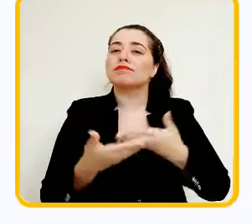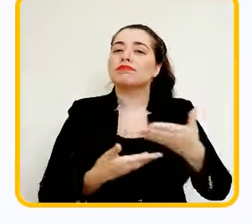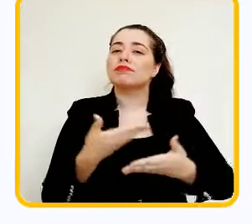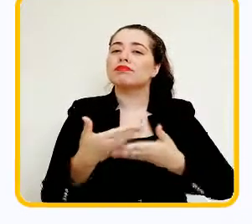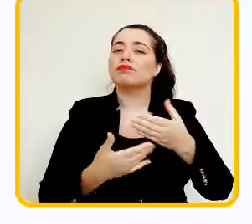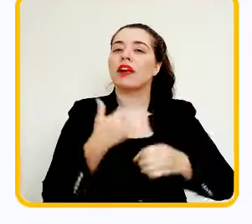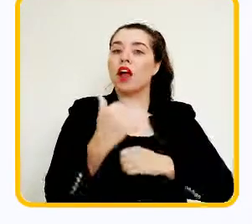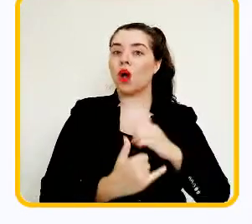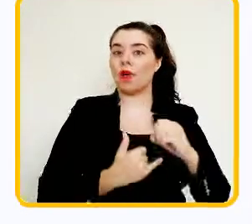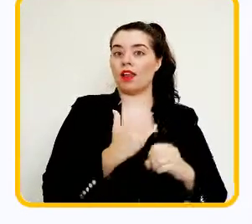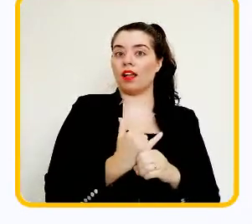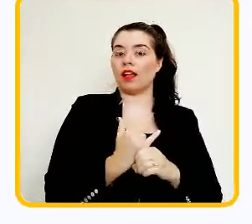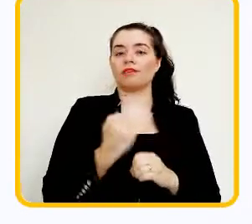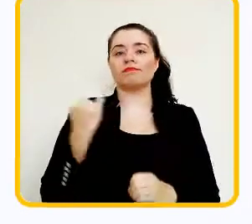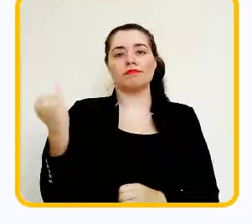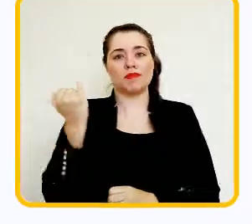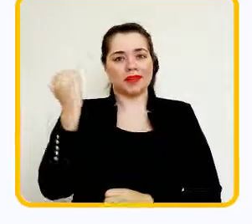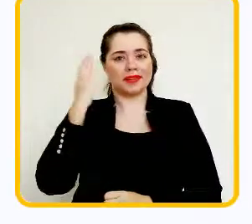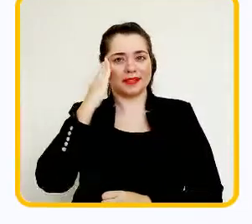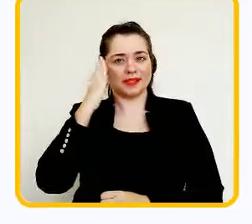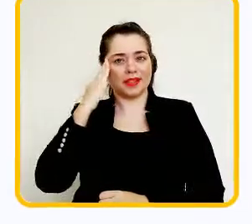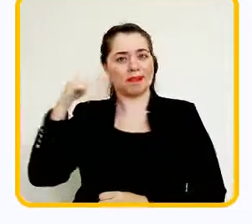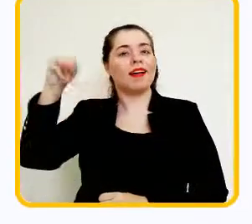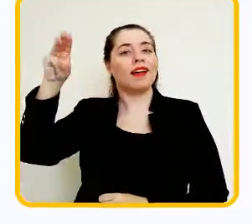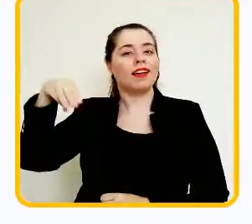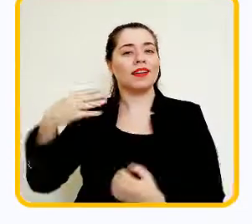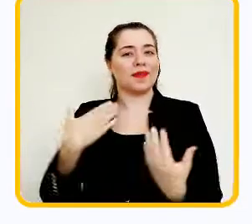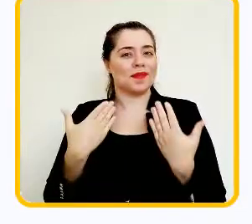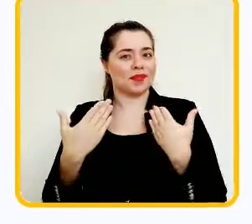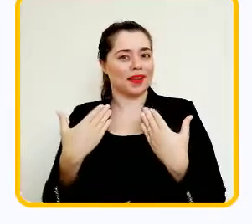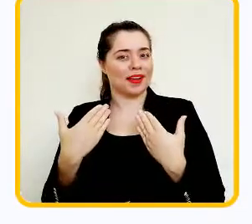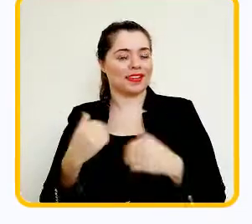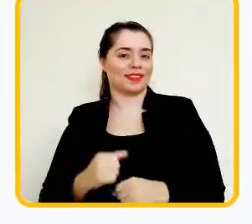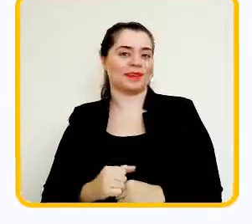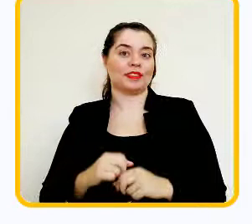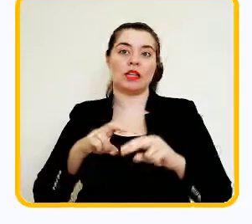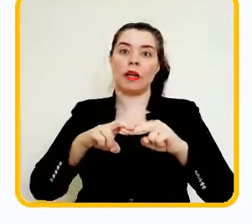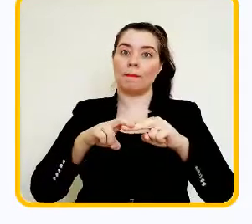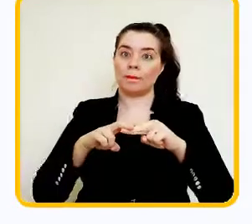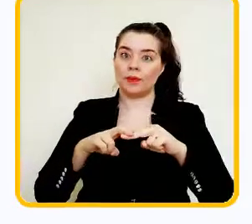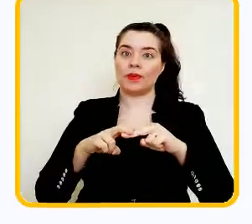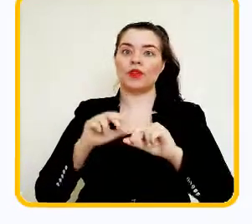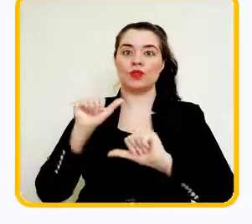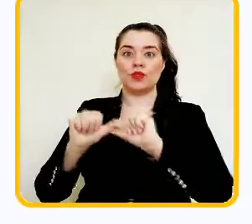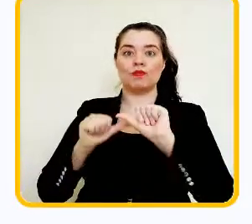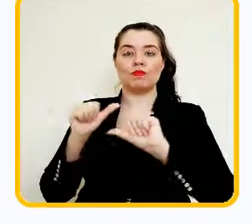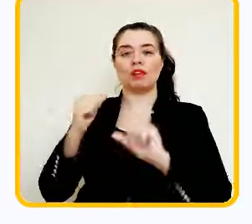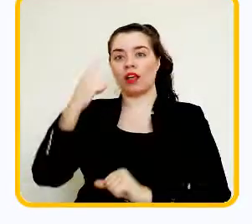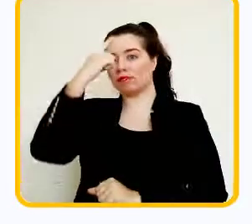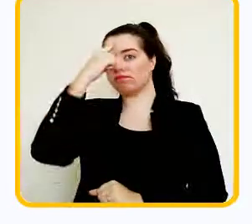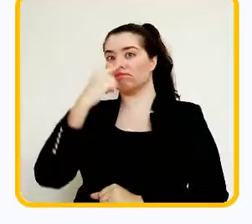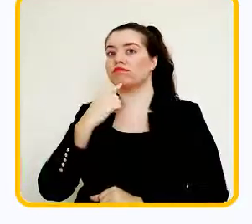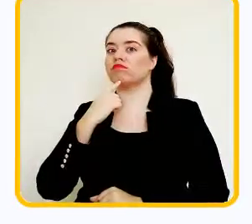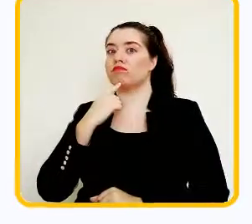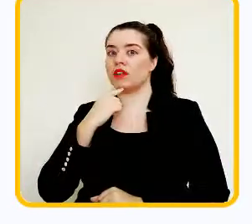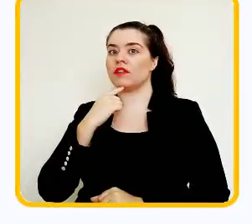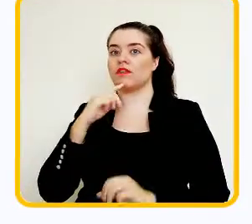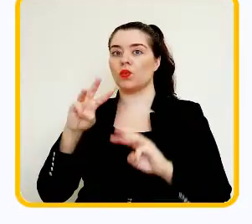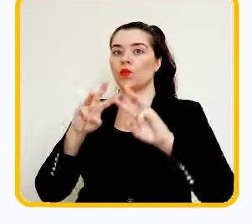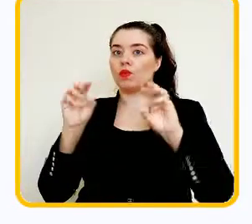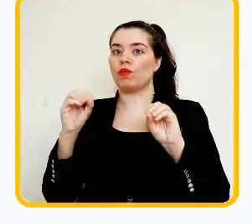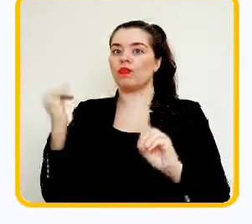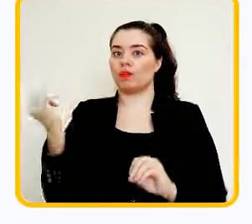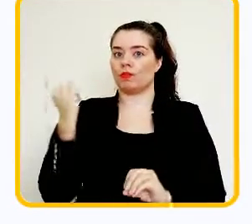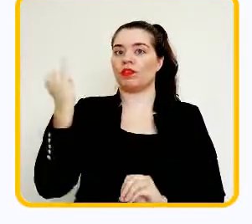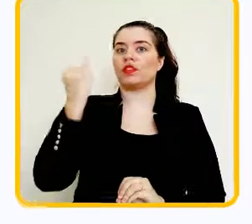Quando estabelecemos uma interação online, é importante a gente saber com quem está falando. Por isso, personalizar o seu